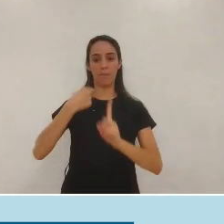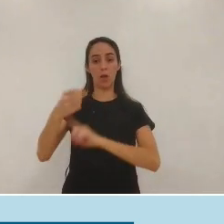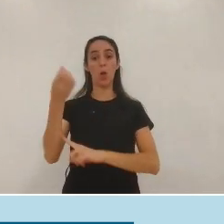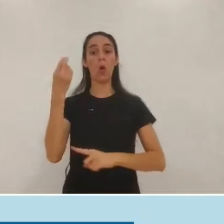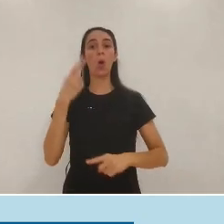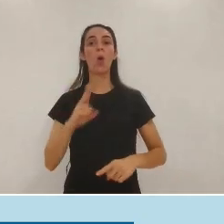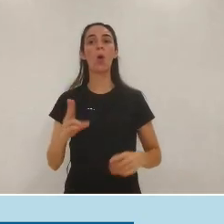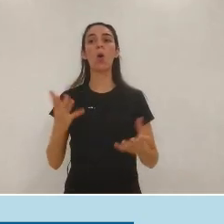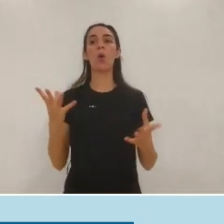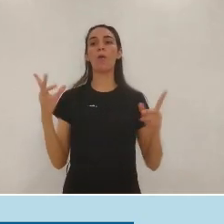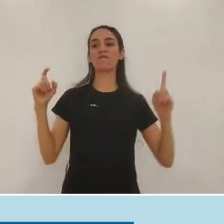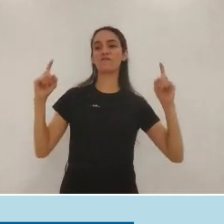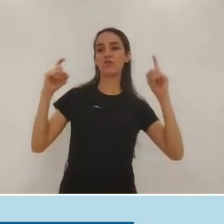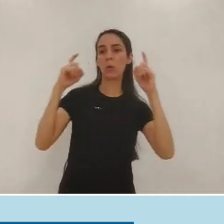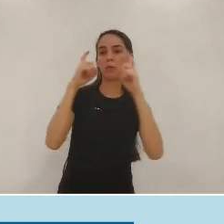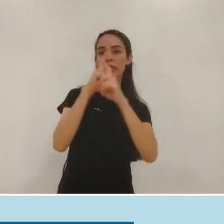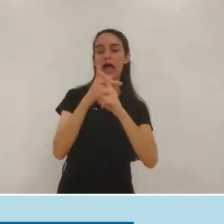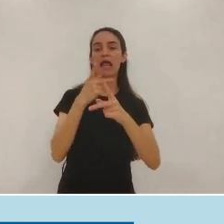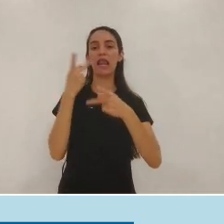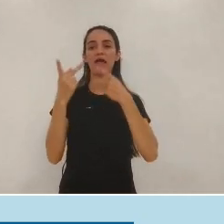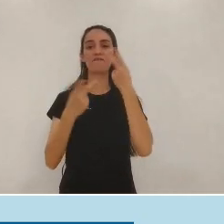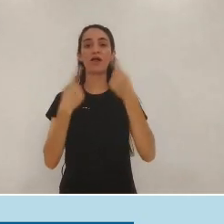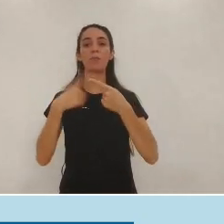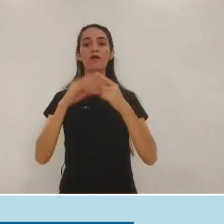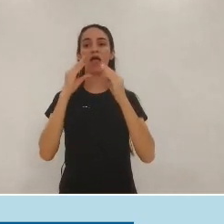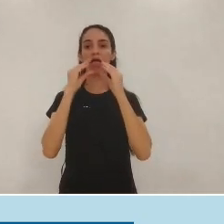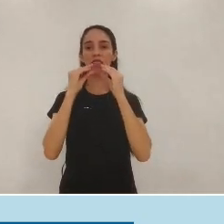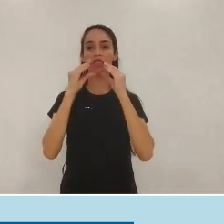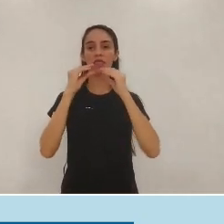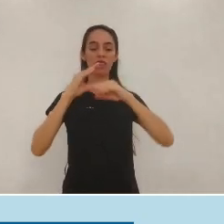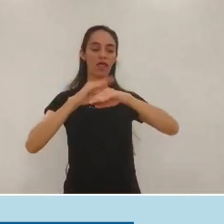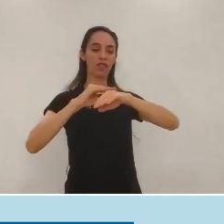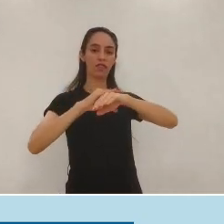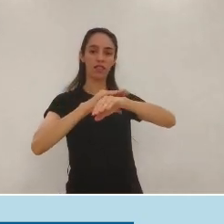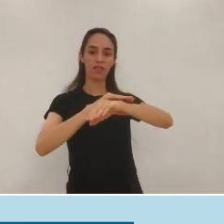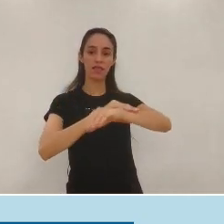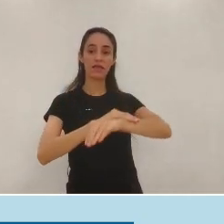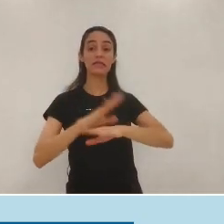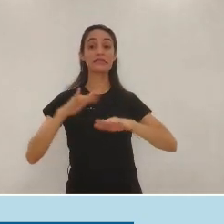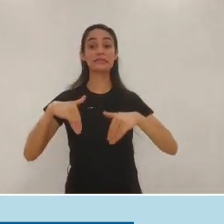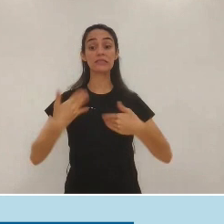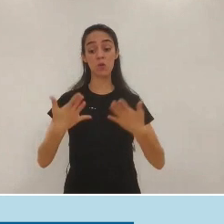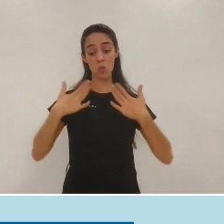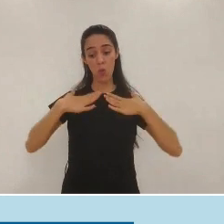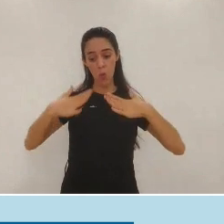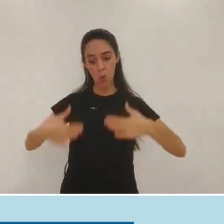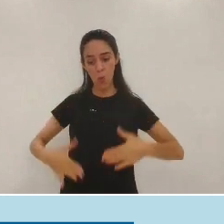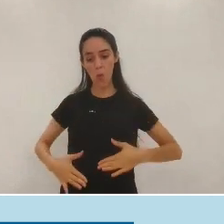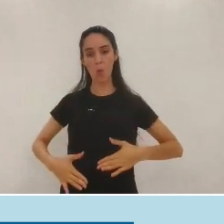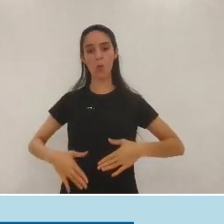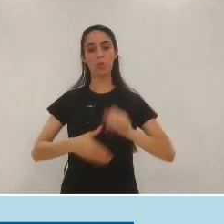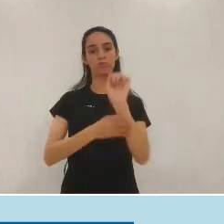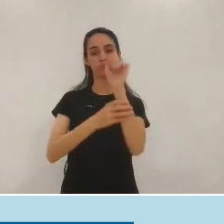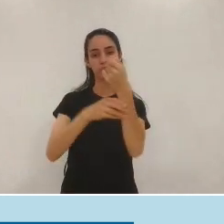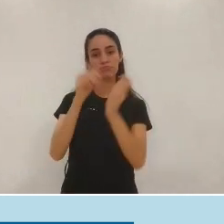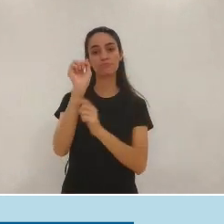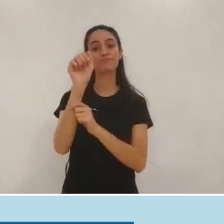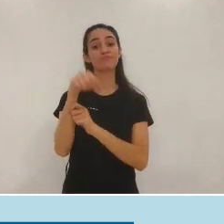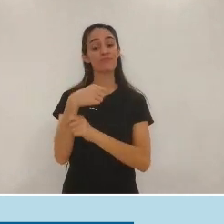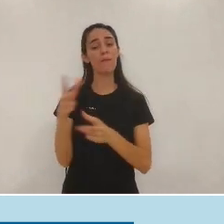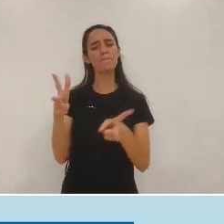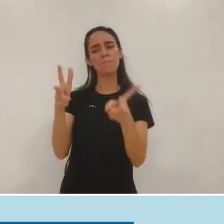a fala. Então, a parte motora da pessoa com autismo, ela é extremamente vista, é